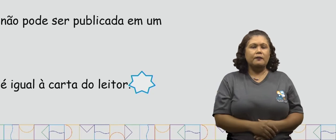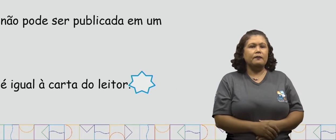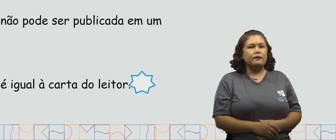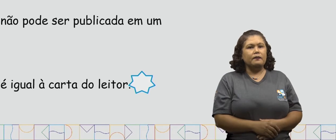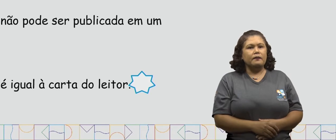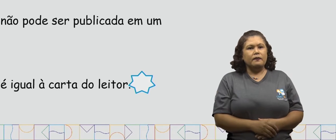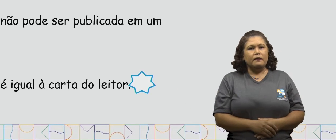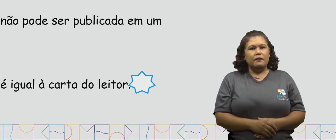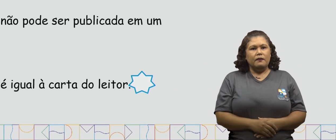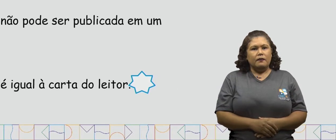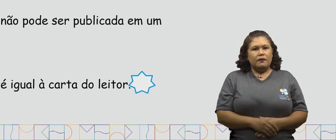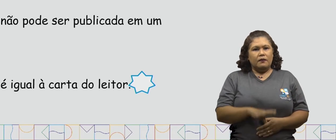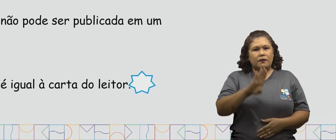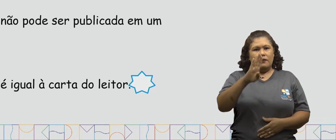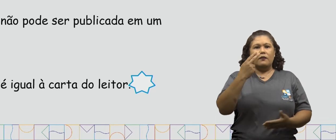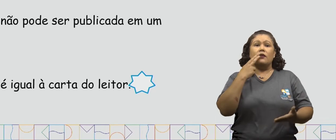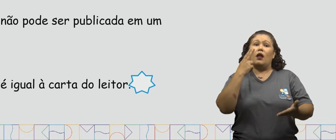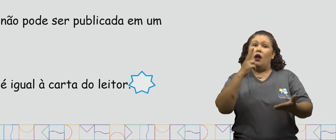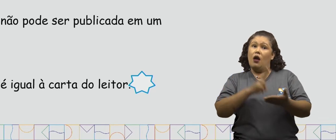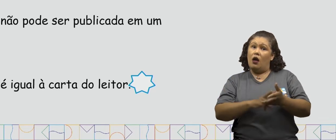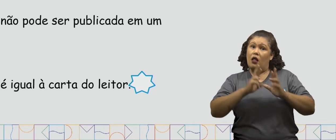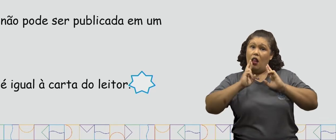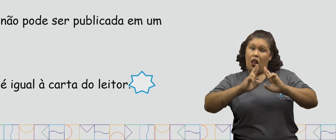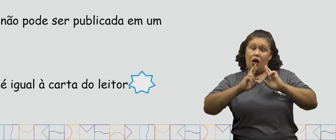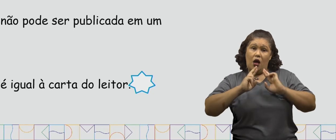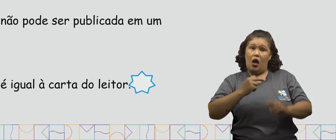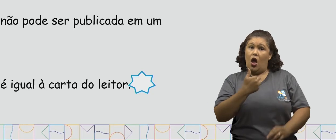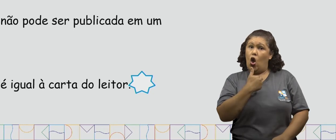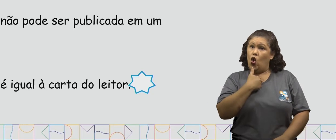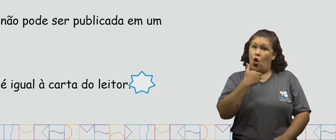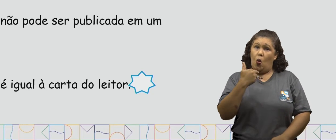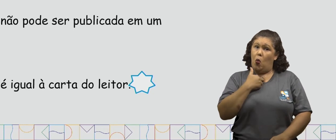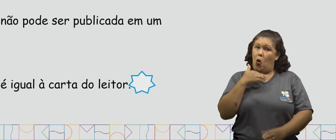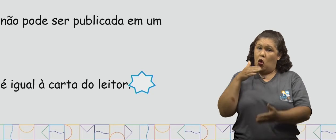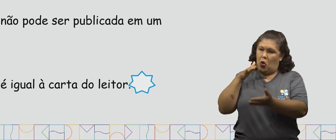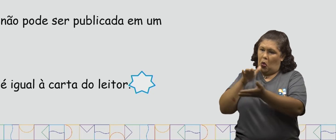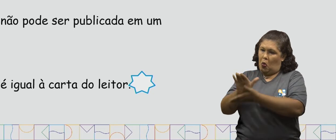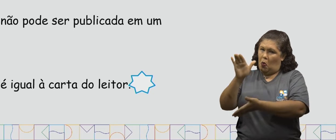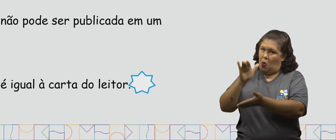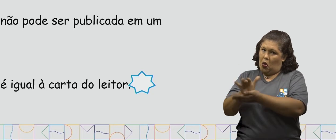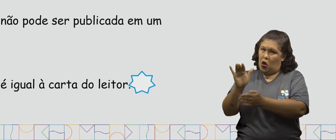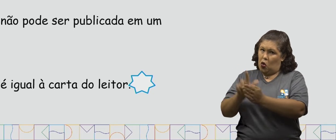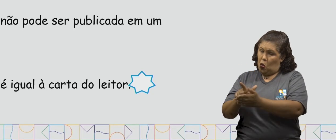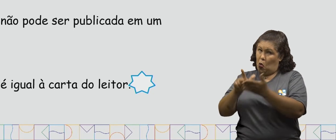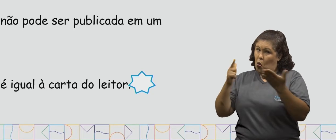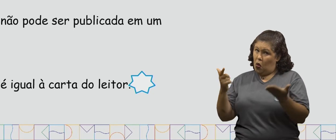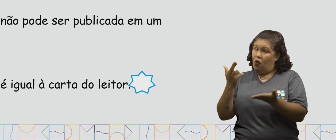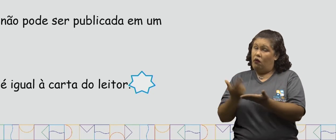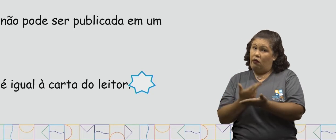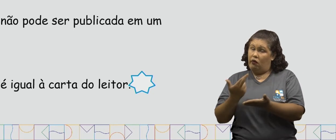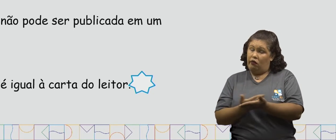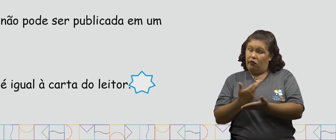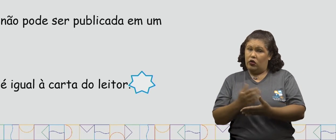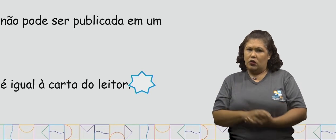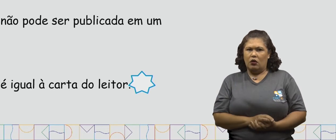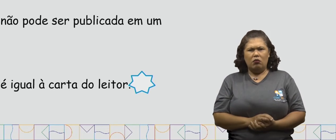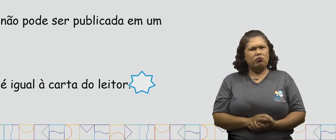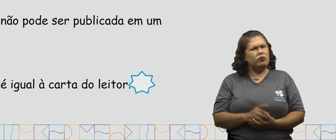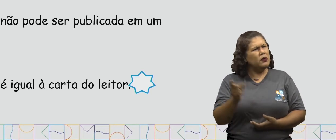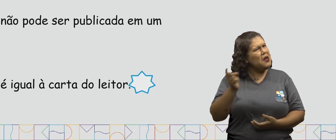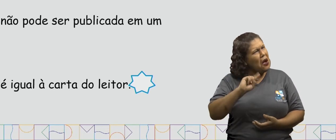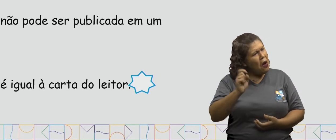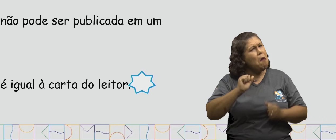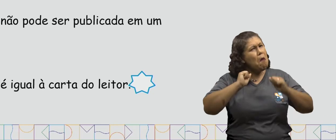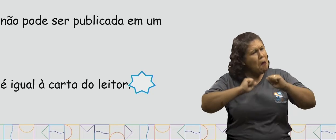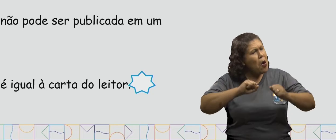a letra B. A carta de reclamação não pode ser publicada em um jornal ou revista. Não, ela pode